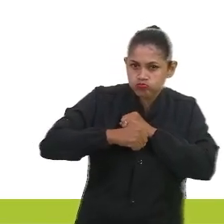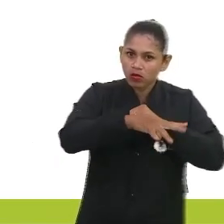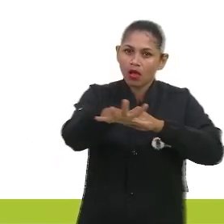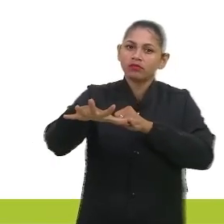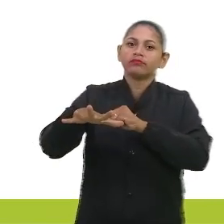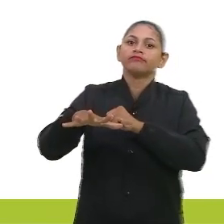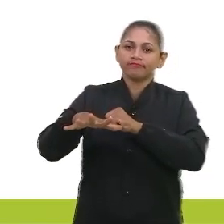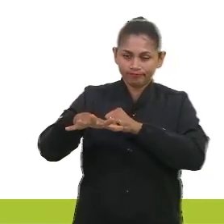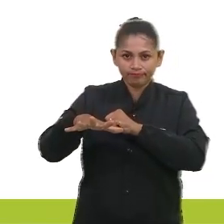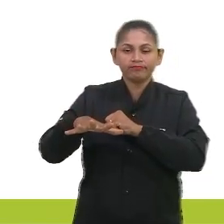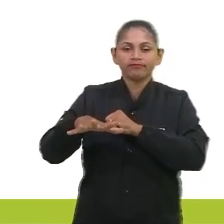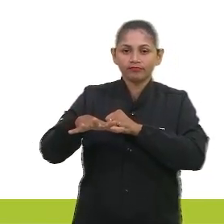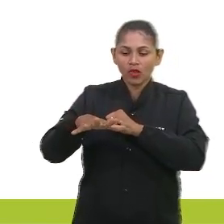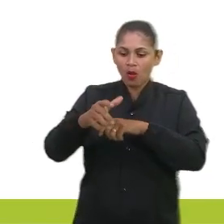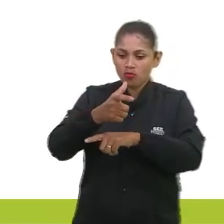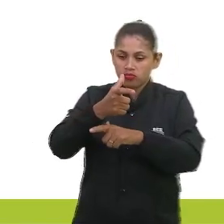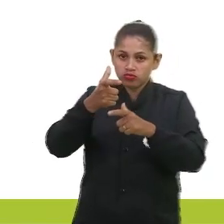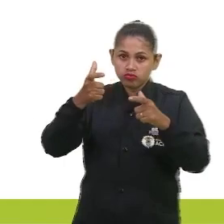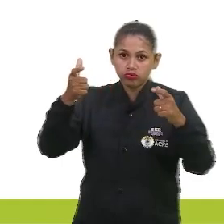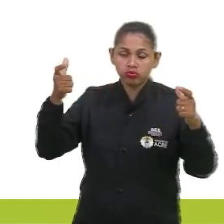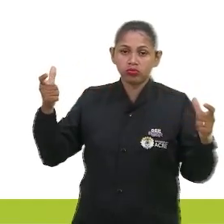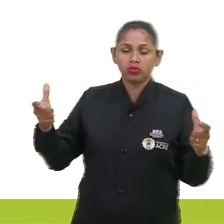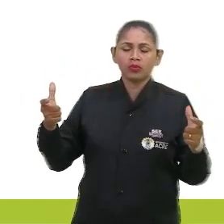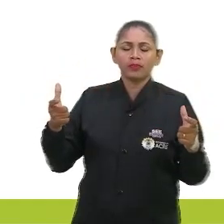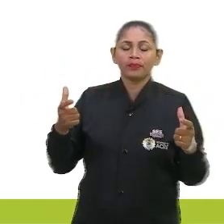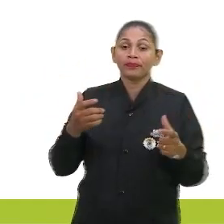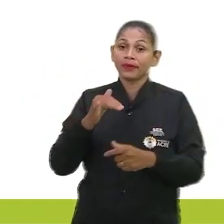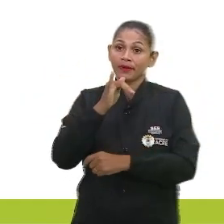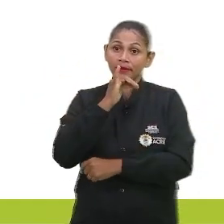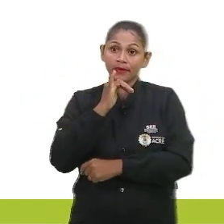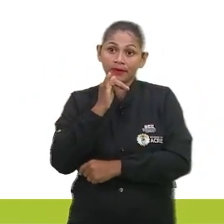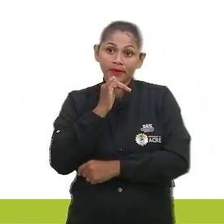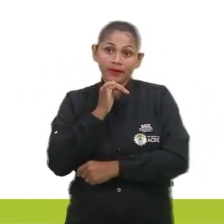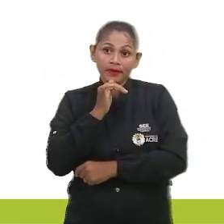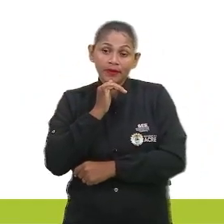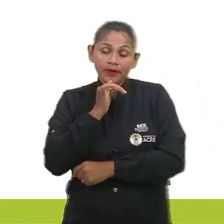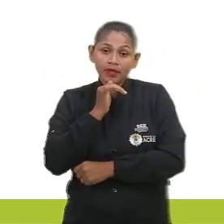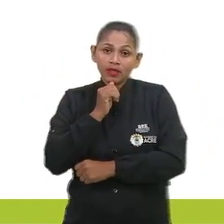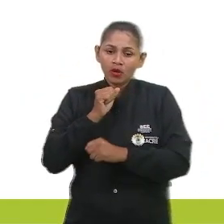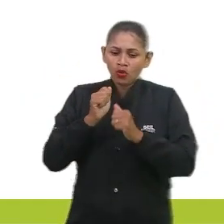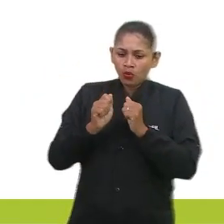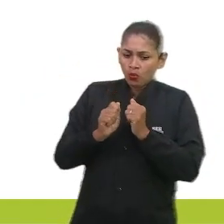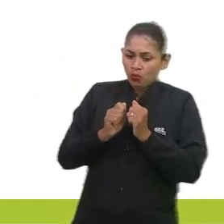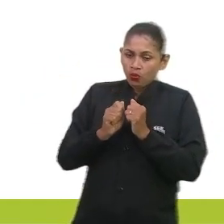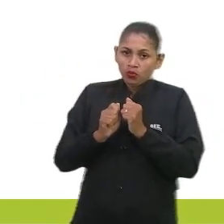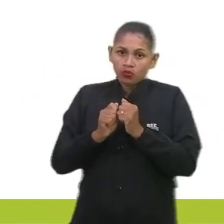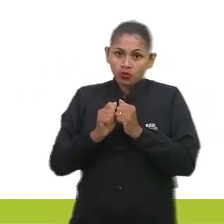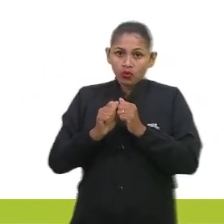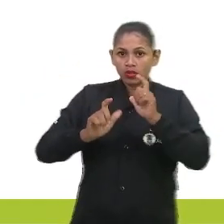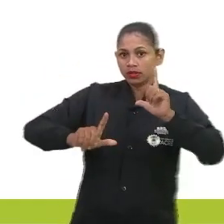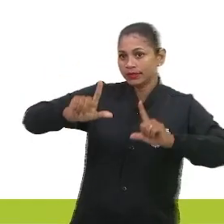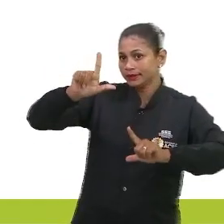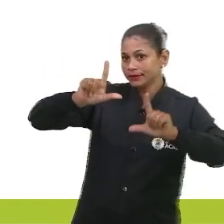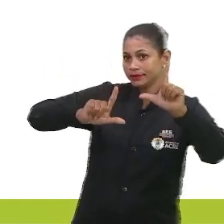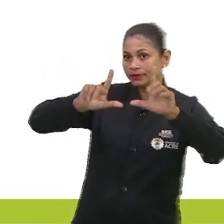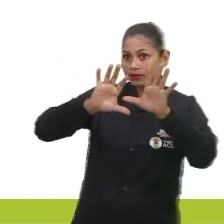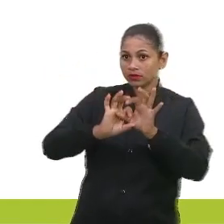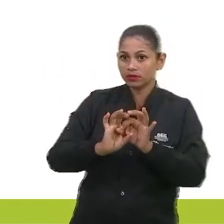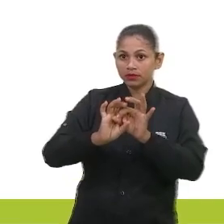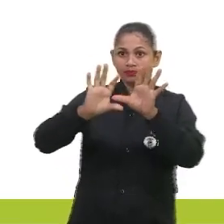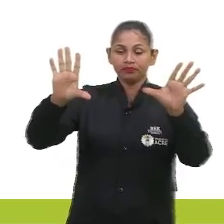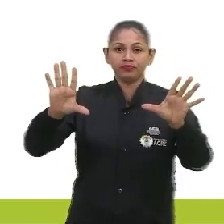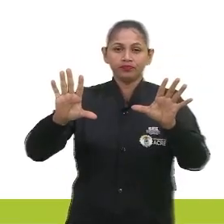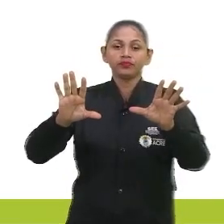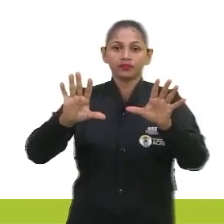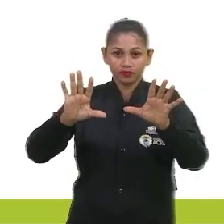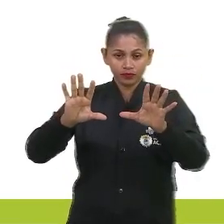mais devido a inúmeros fatores, como, por exemplo, a parcialidade dos canais de TV aberta, as propagações de notícias